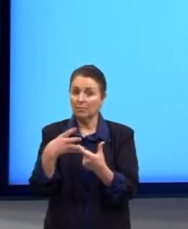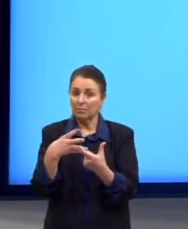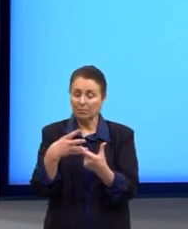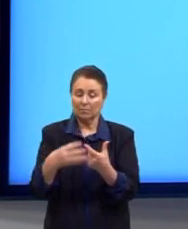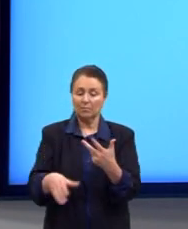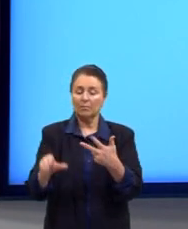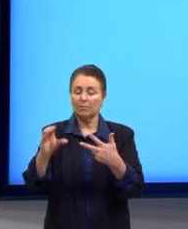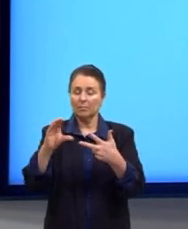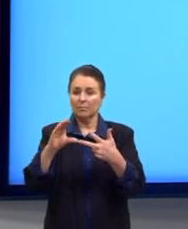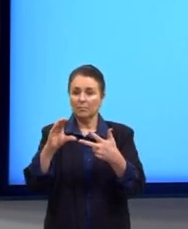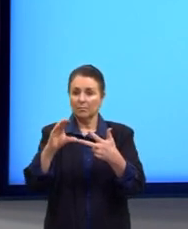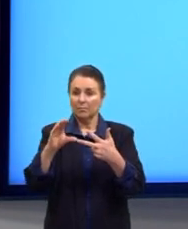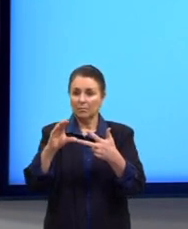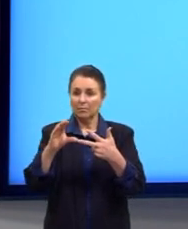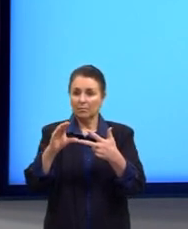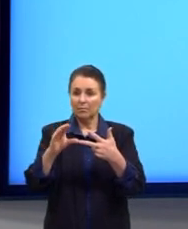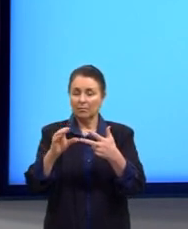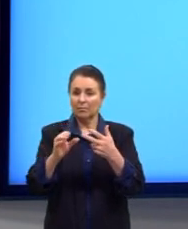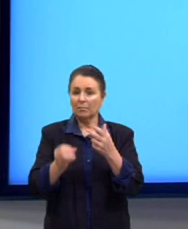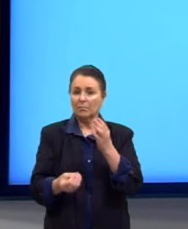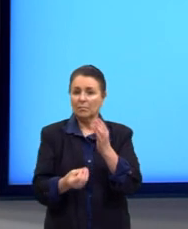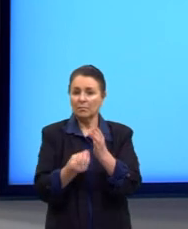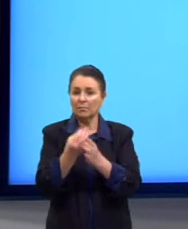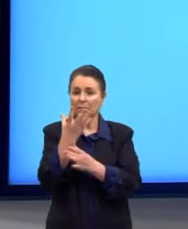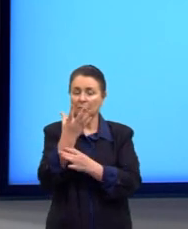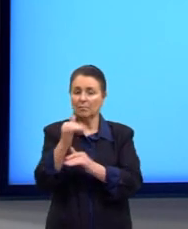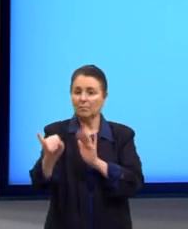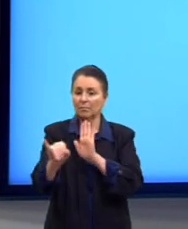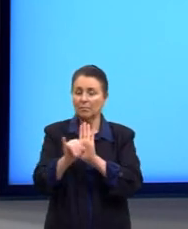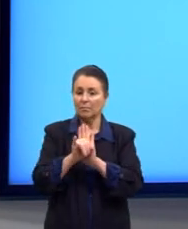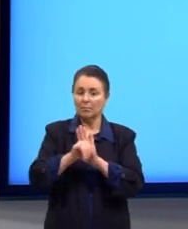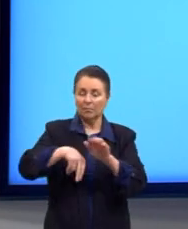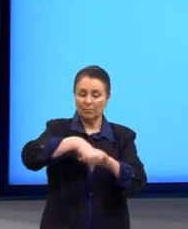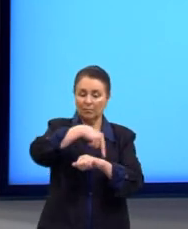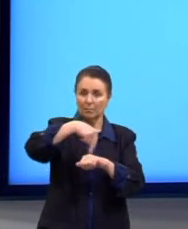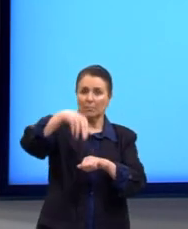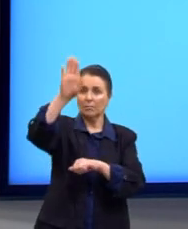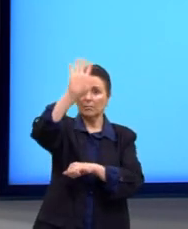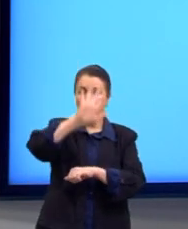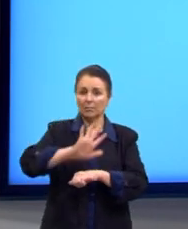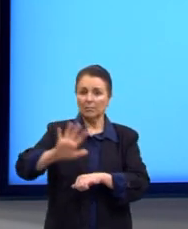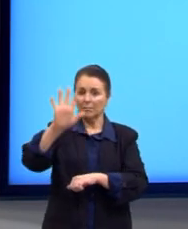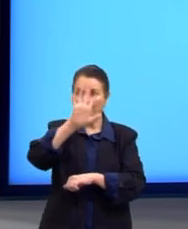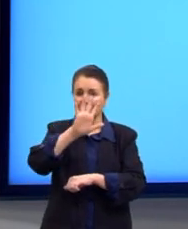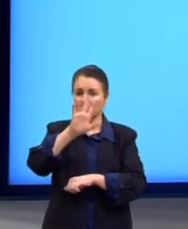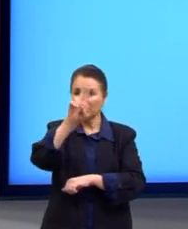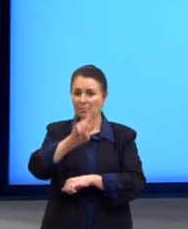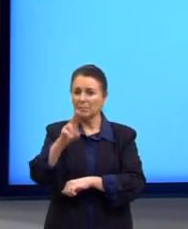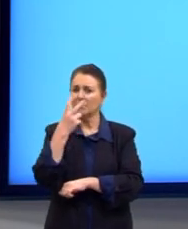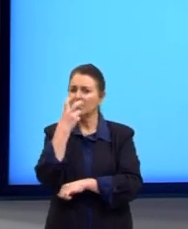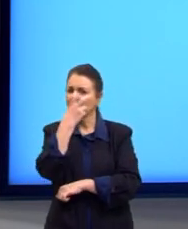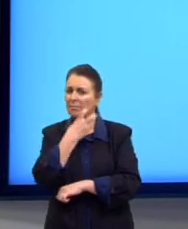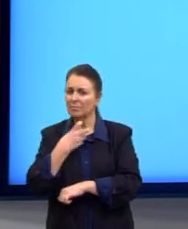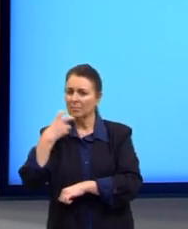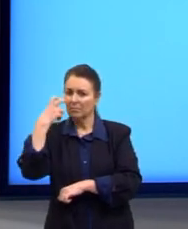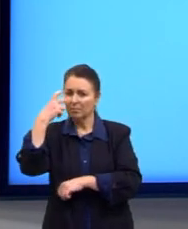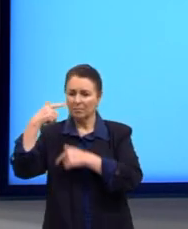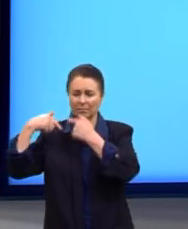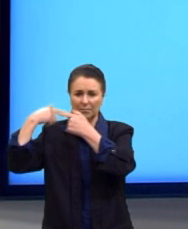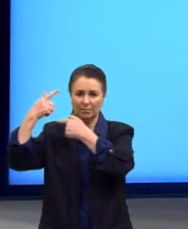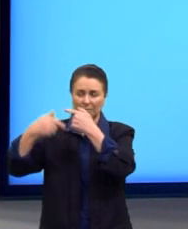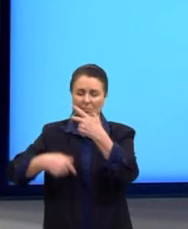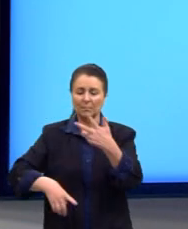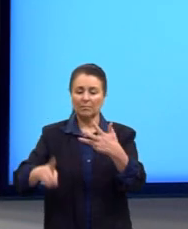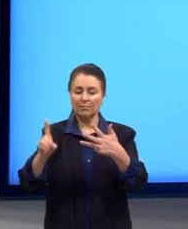C formação da identidade nacional por meio da tradição oral letra D